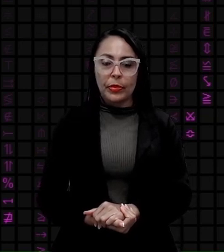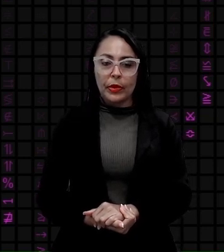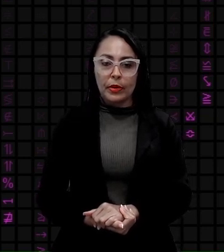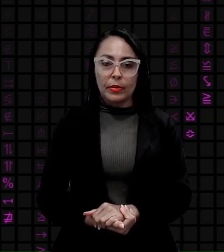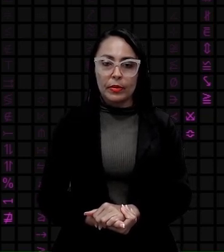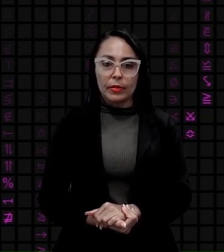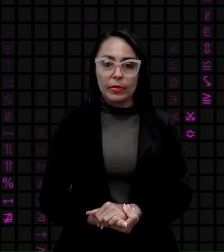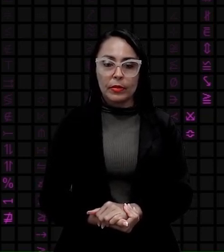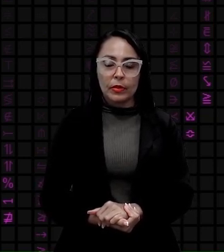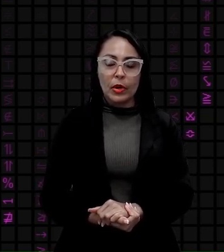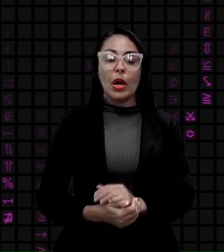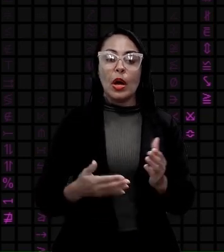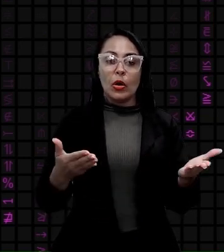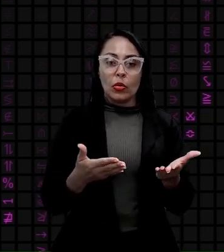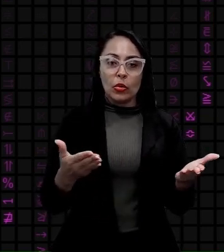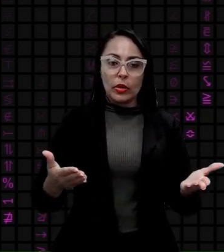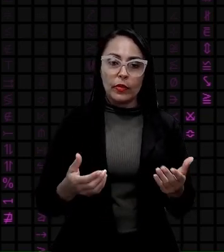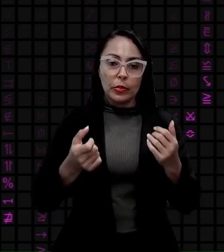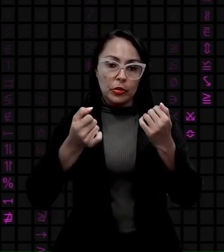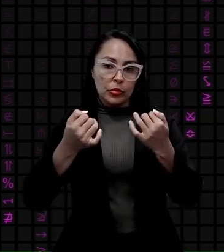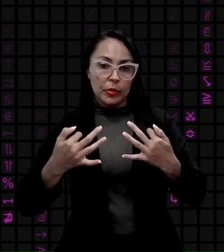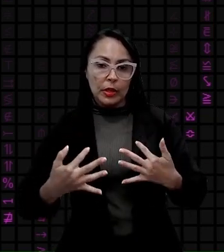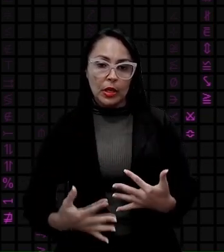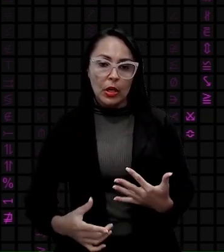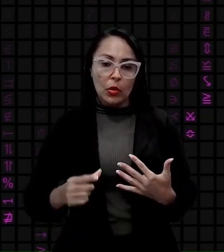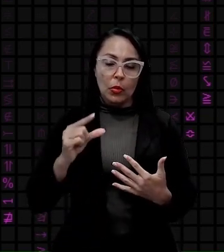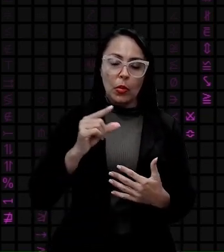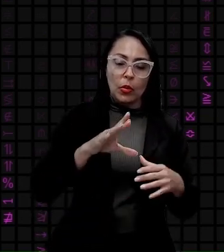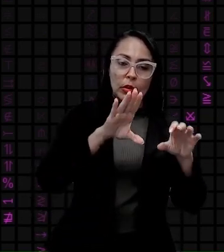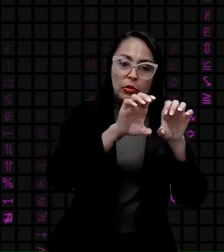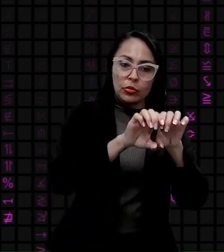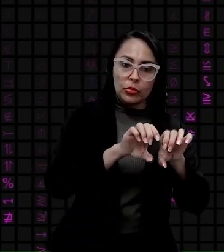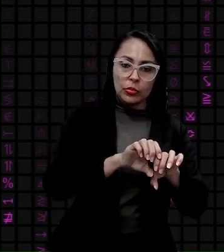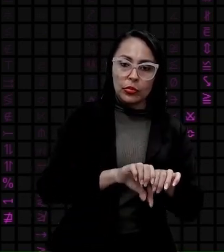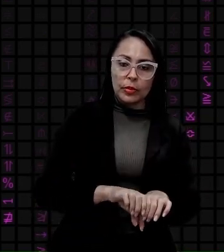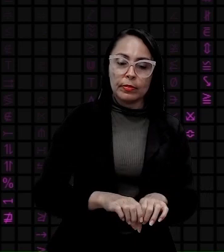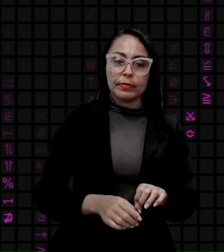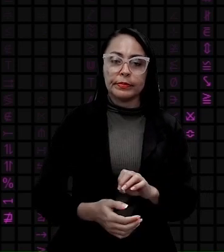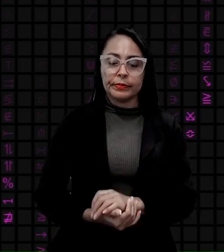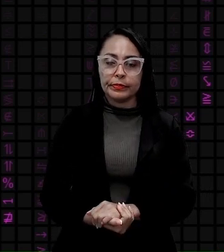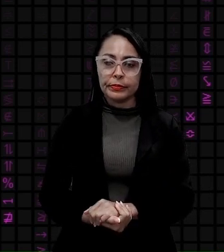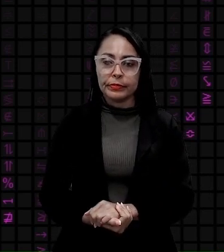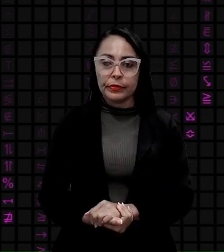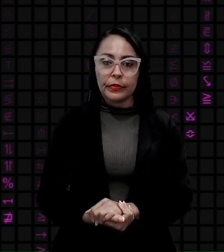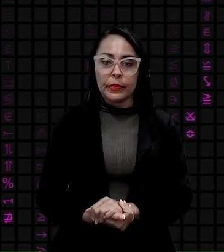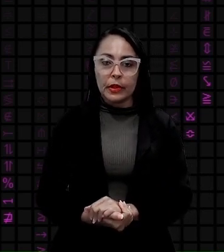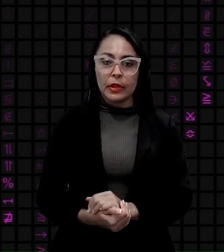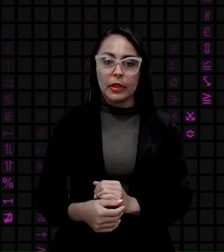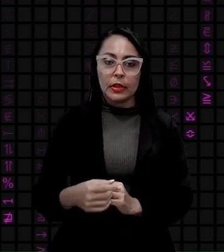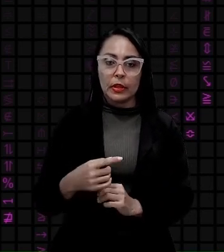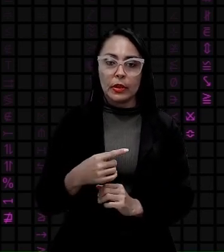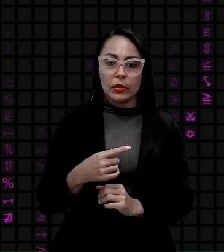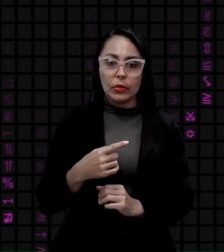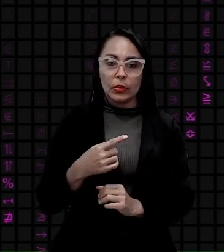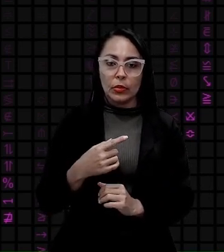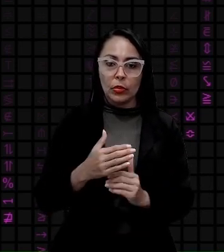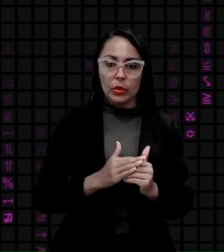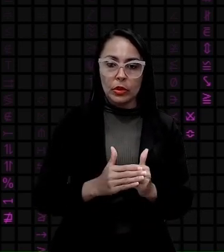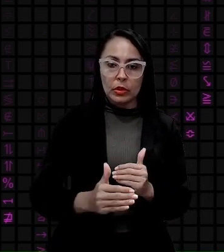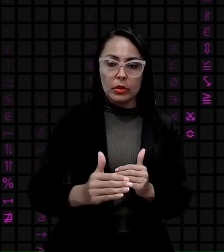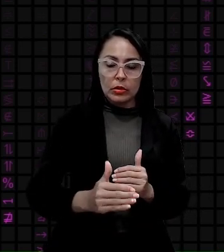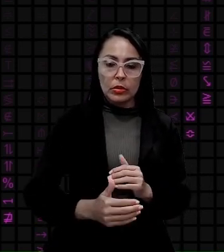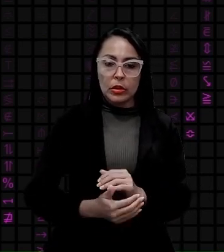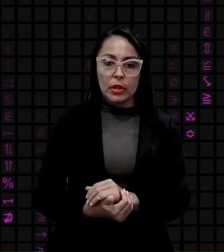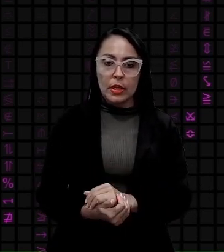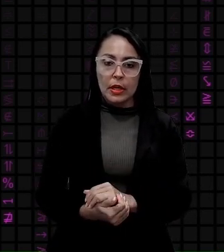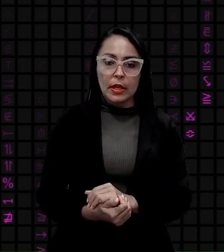Ok, vamos ver agora um pouco sobre as estruturas condicionais. A estrutura condicional if, ela tem